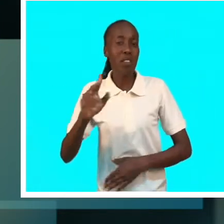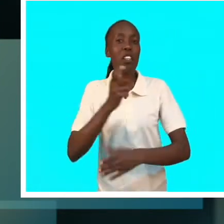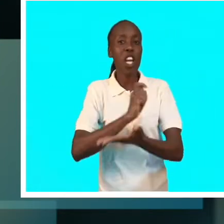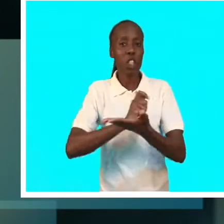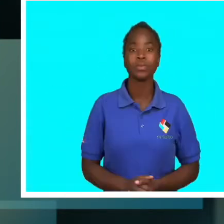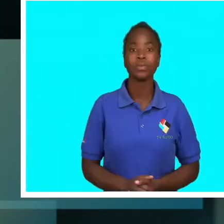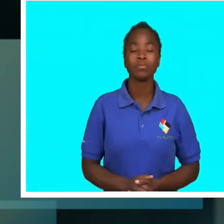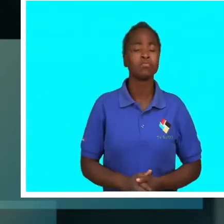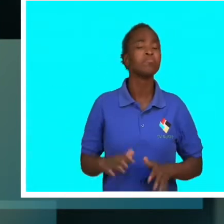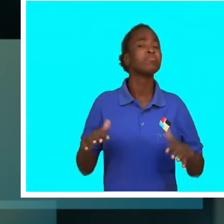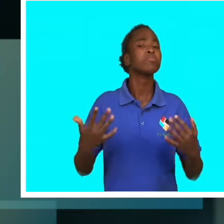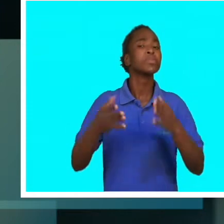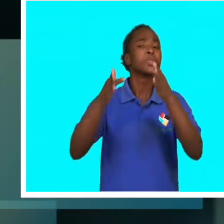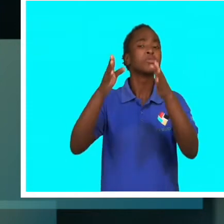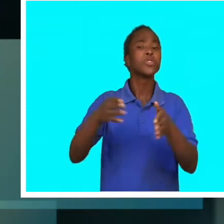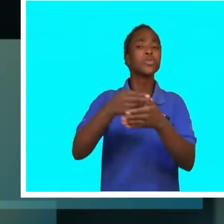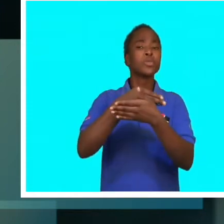comunidade escolar.